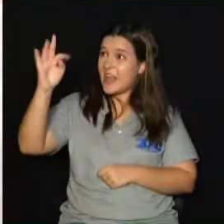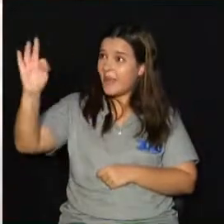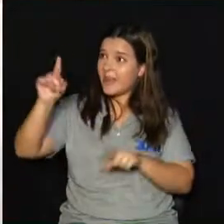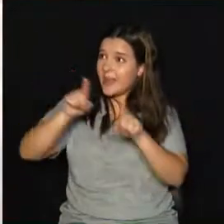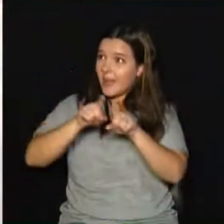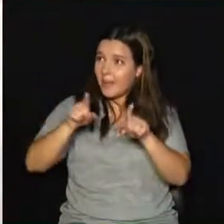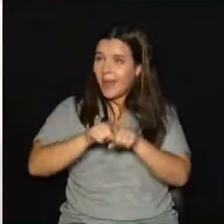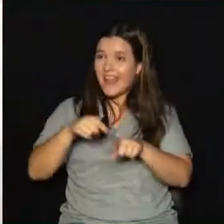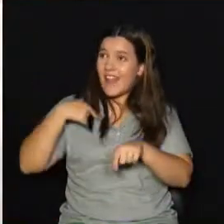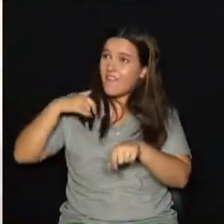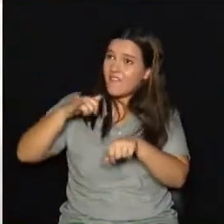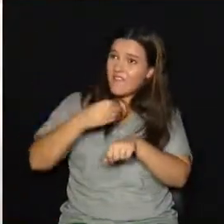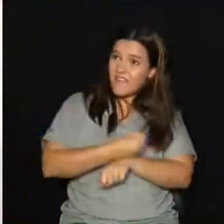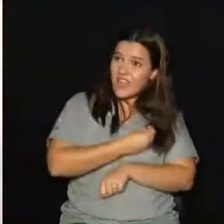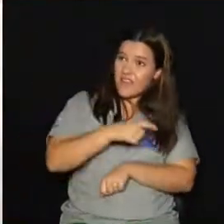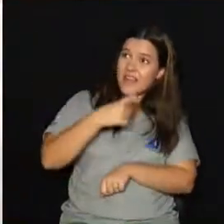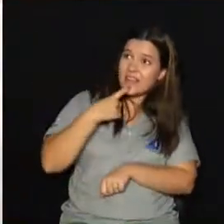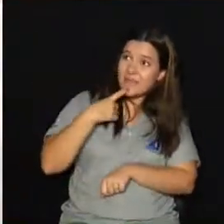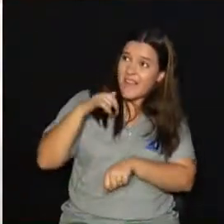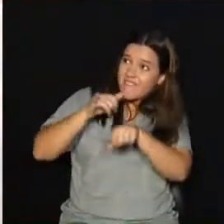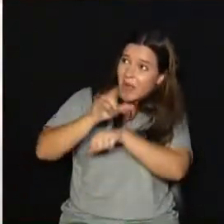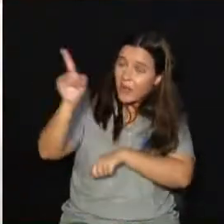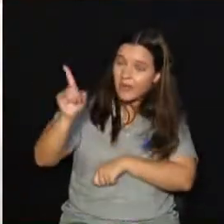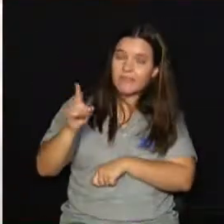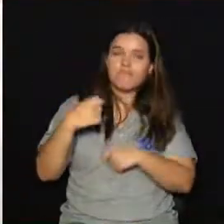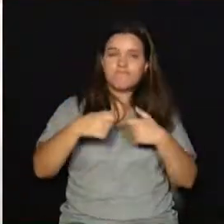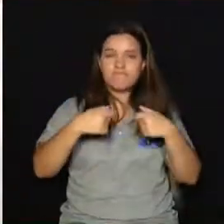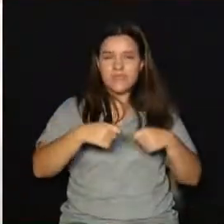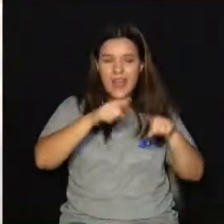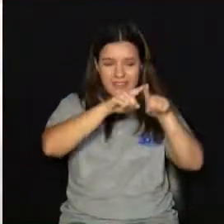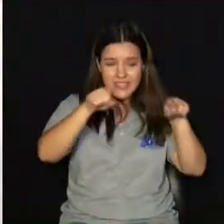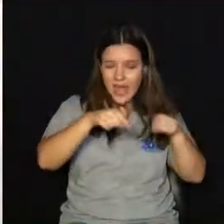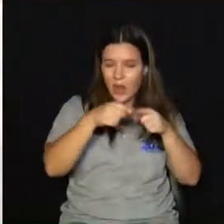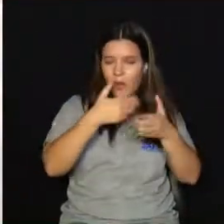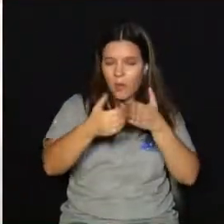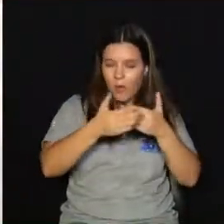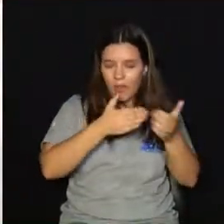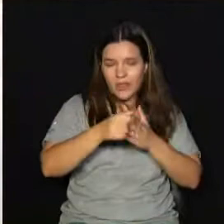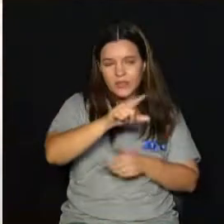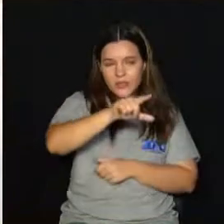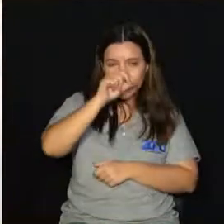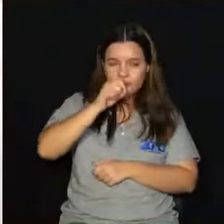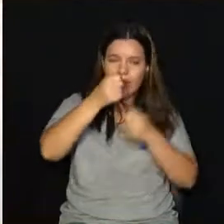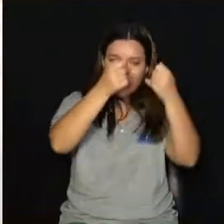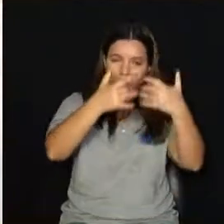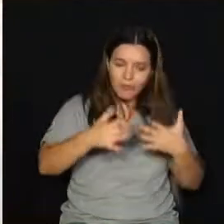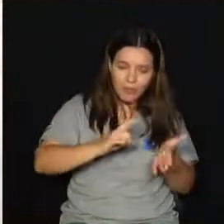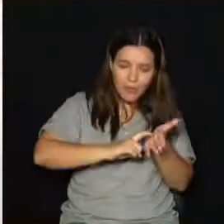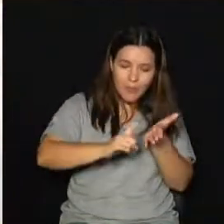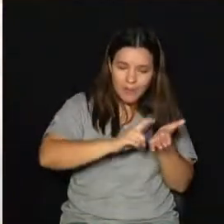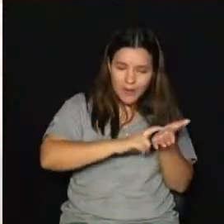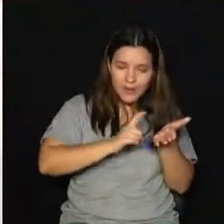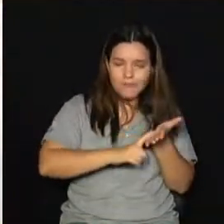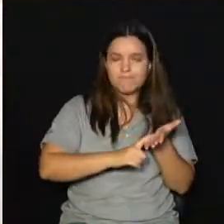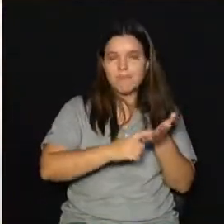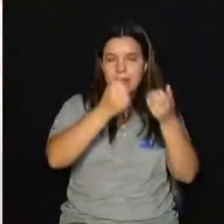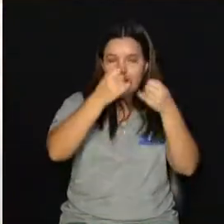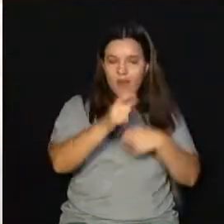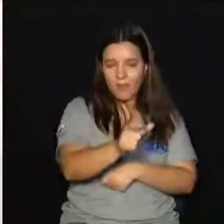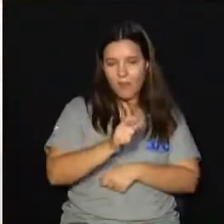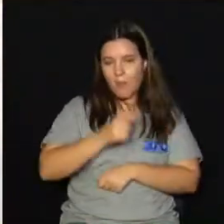deve justificar hoje até 5 horas da tarde. 5:01, portões fechados, e aí depois é